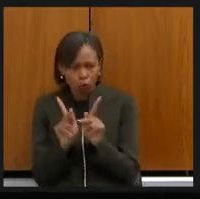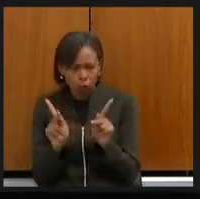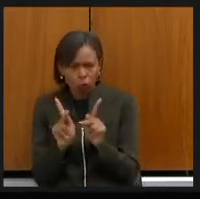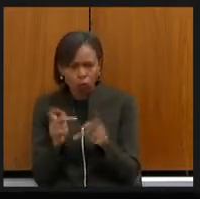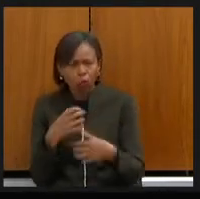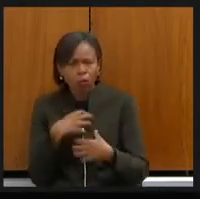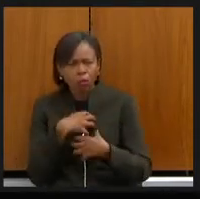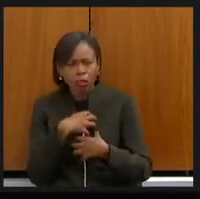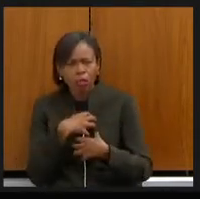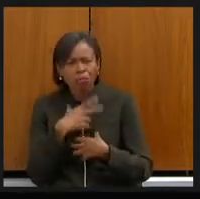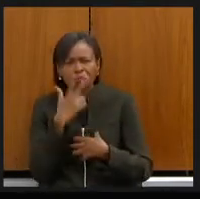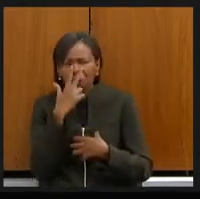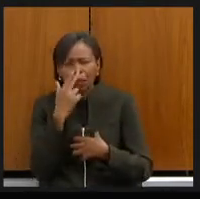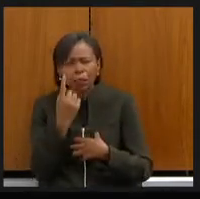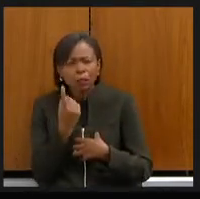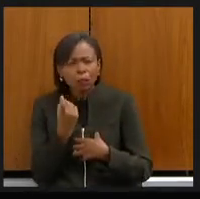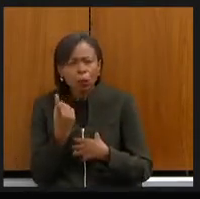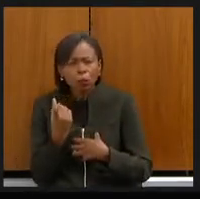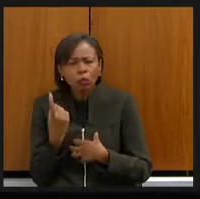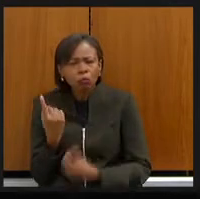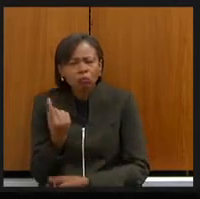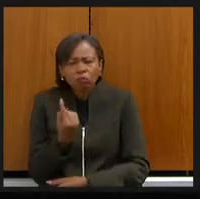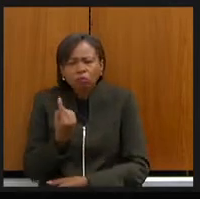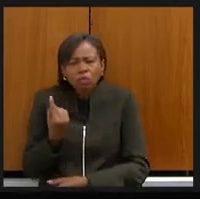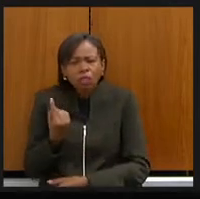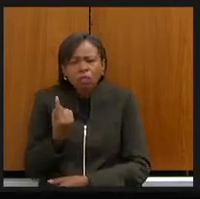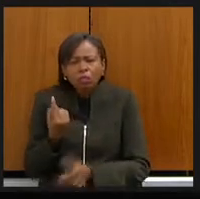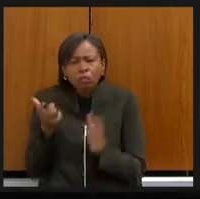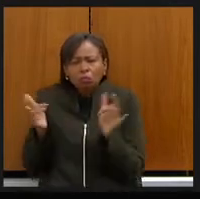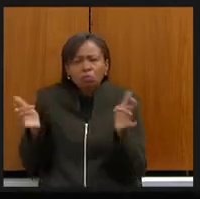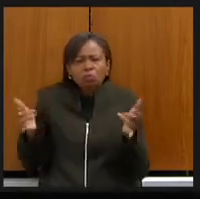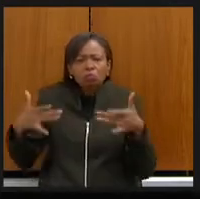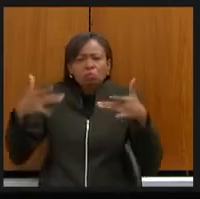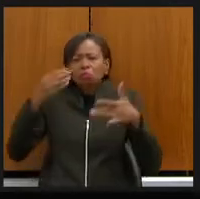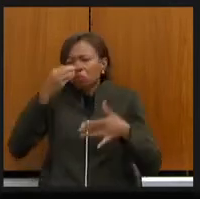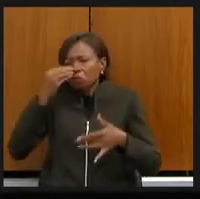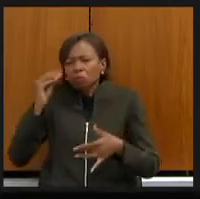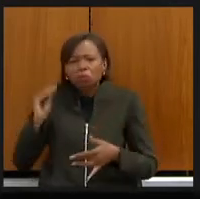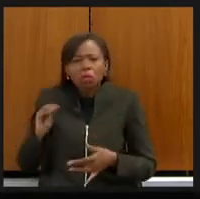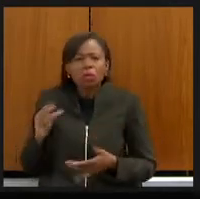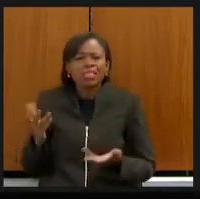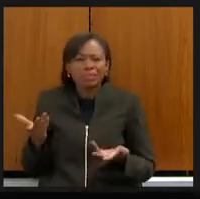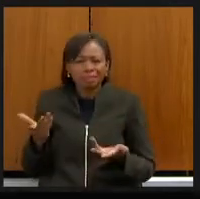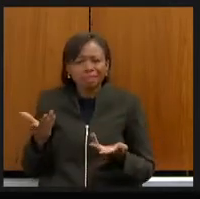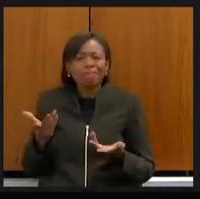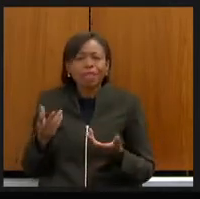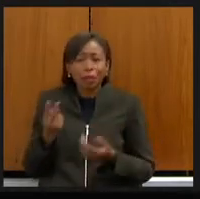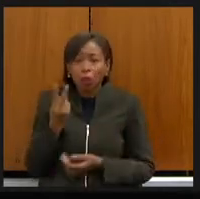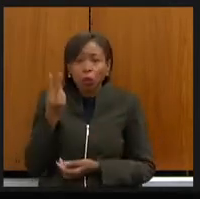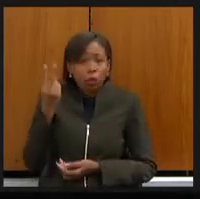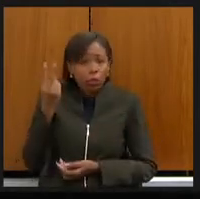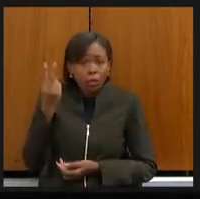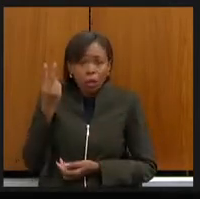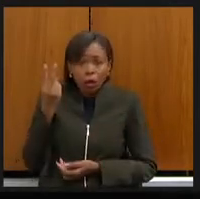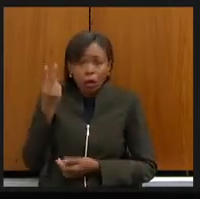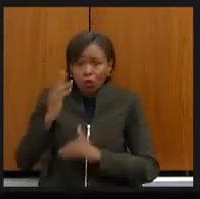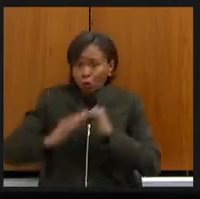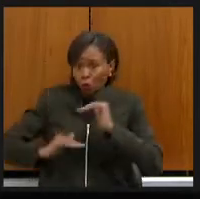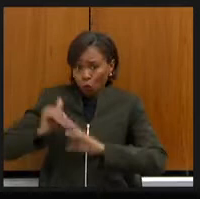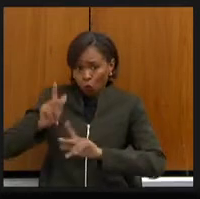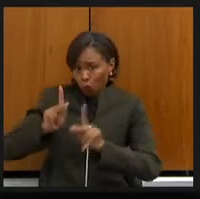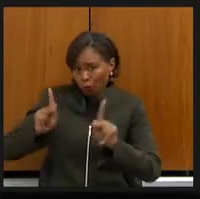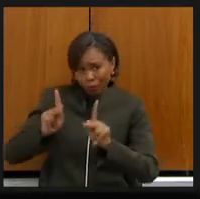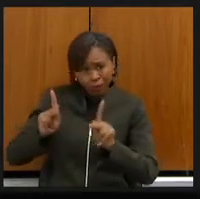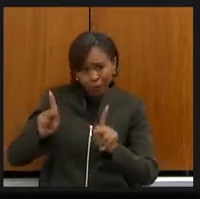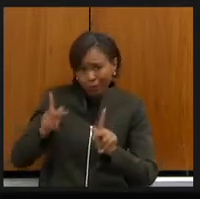muito tesão baratos né a valorização profissional do professor também é